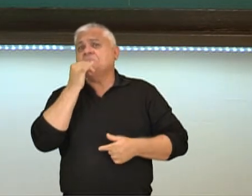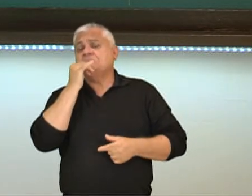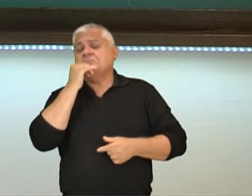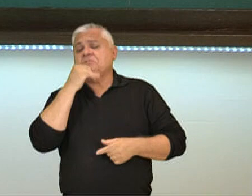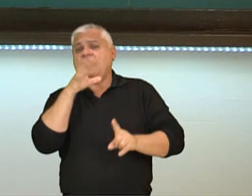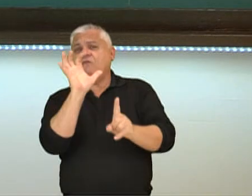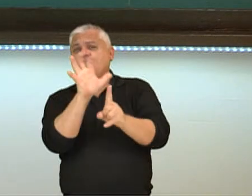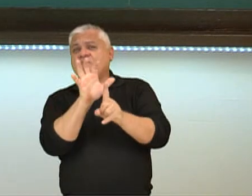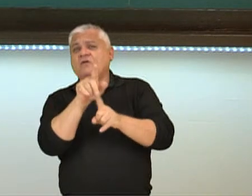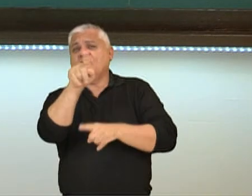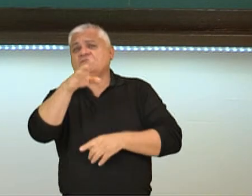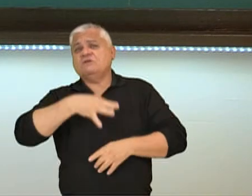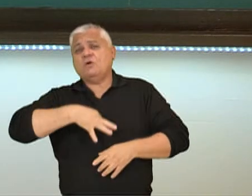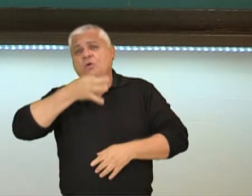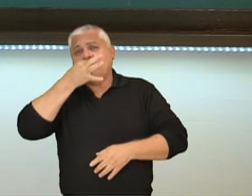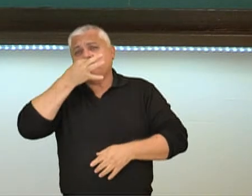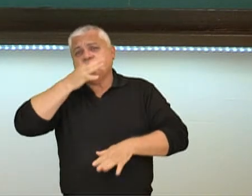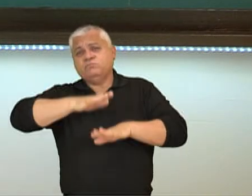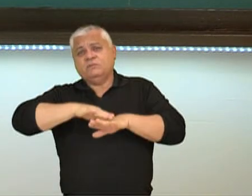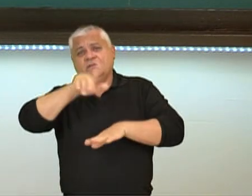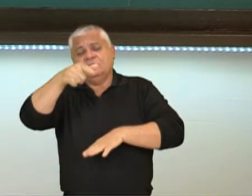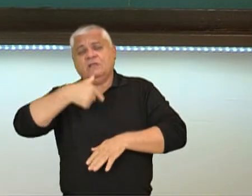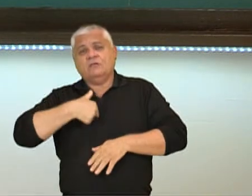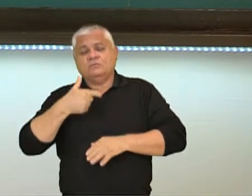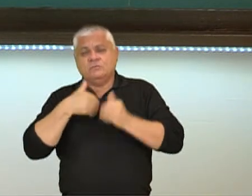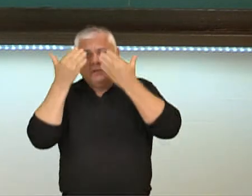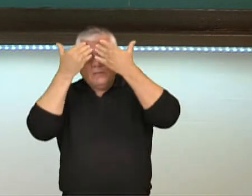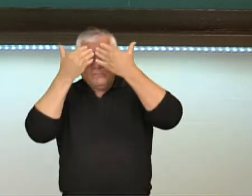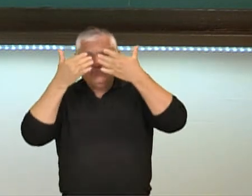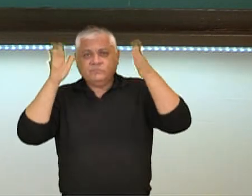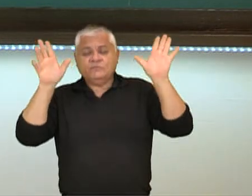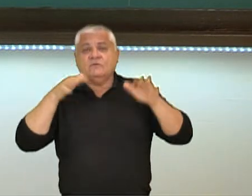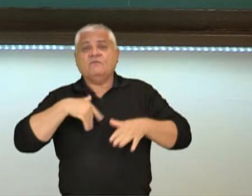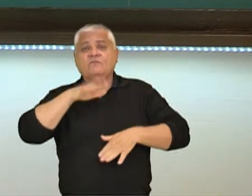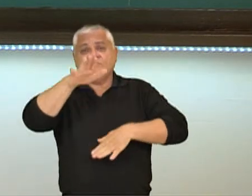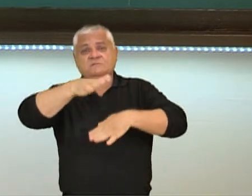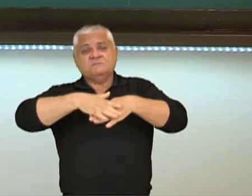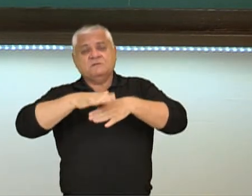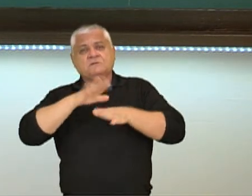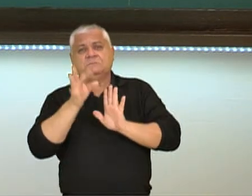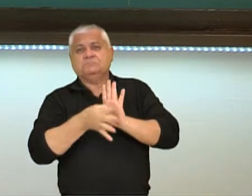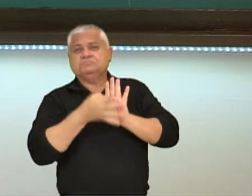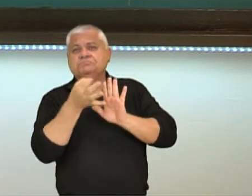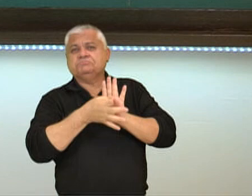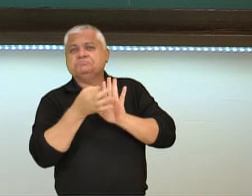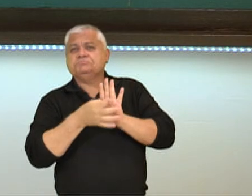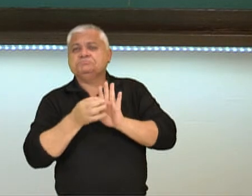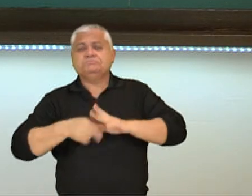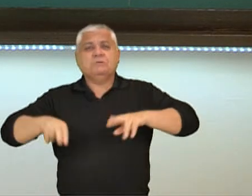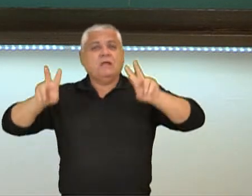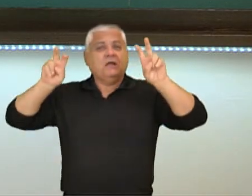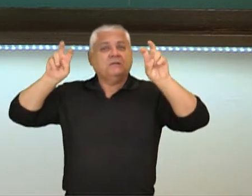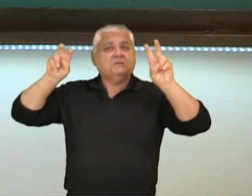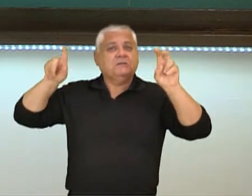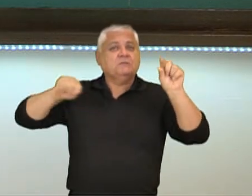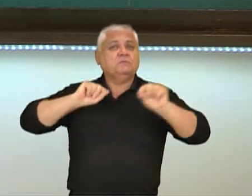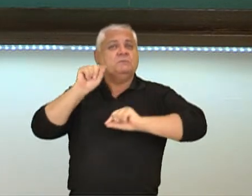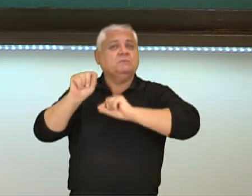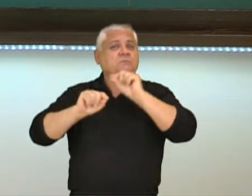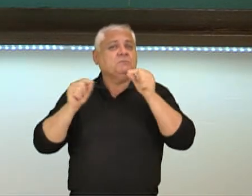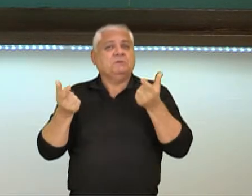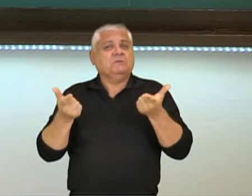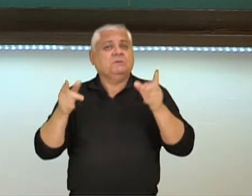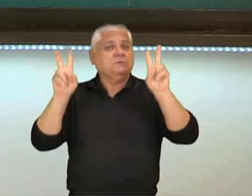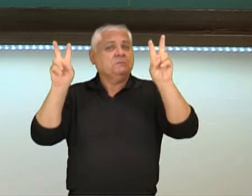formar a sua visão de mundo a respeito daquele assunto que está sendo debatido e